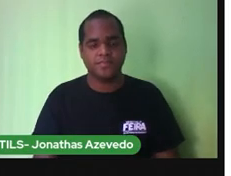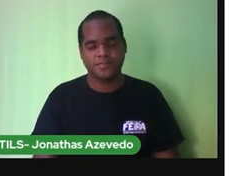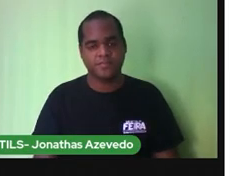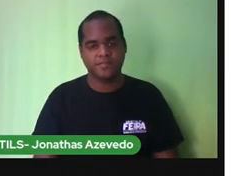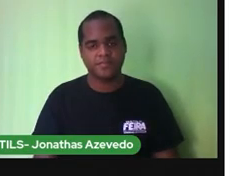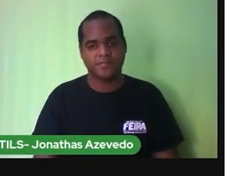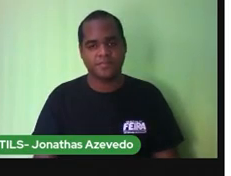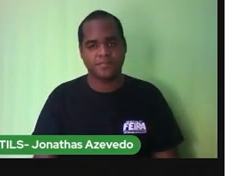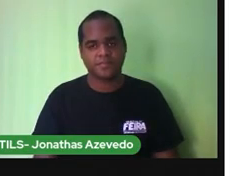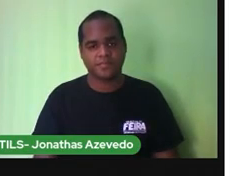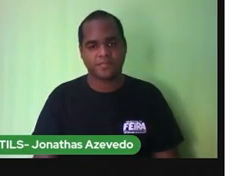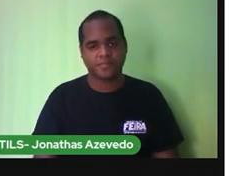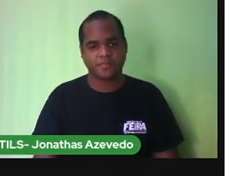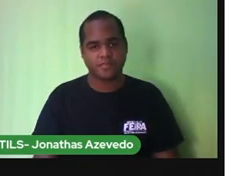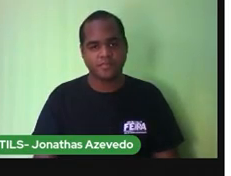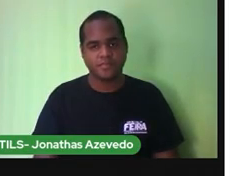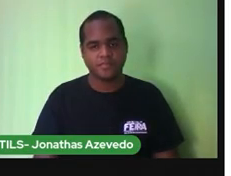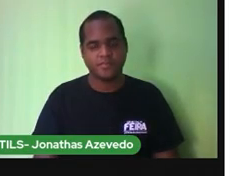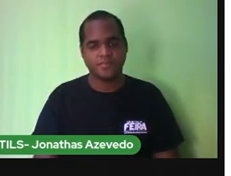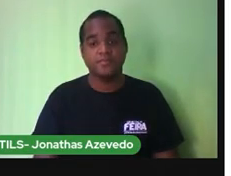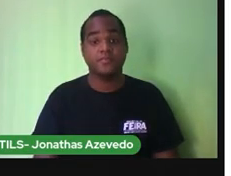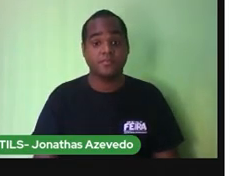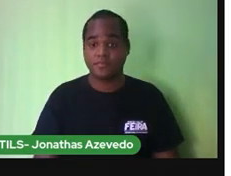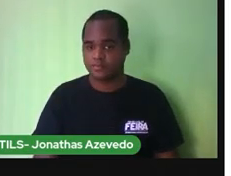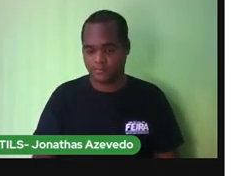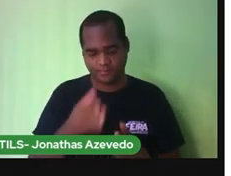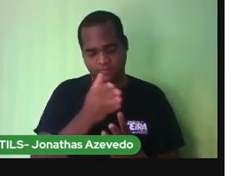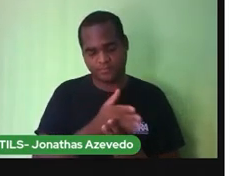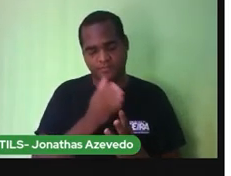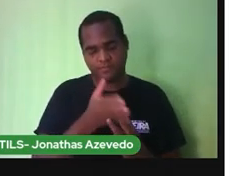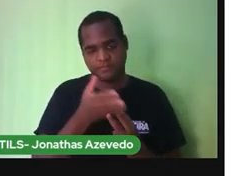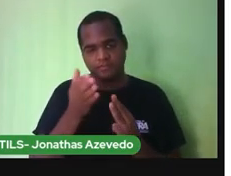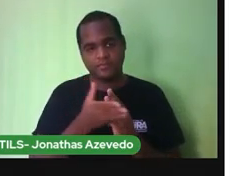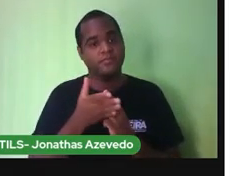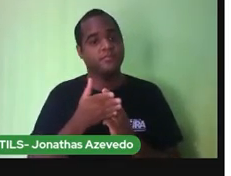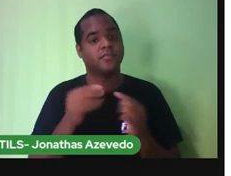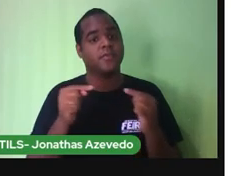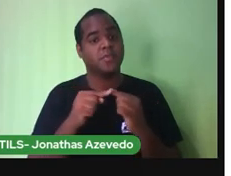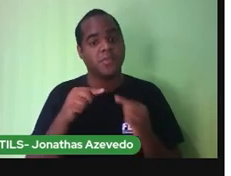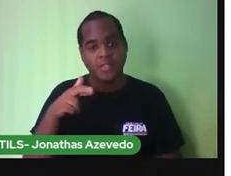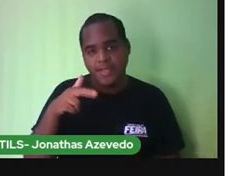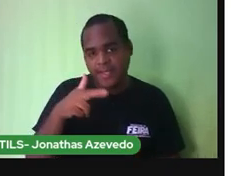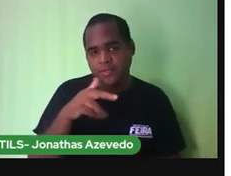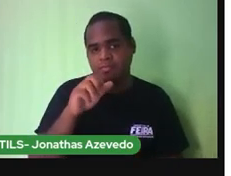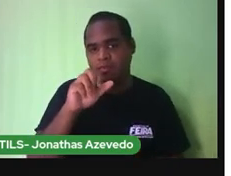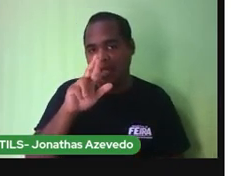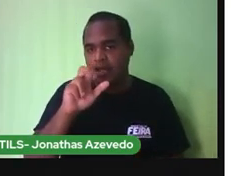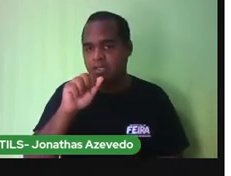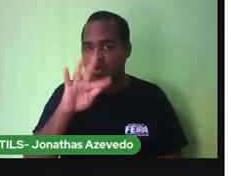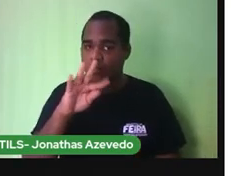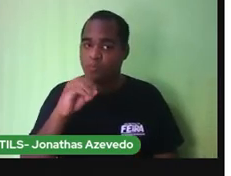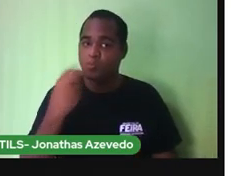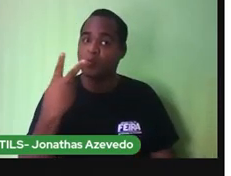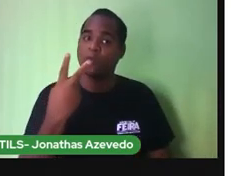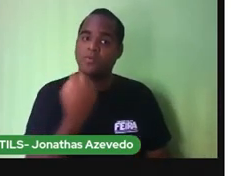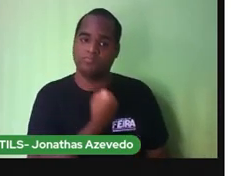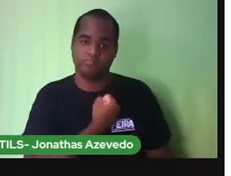a quantidade de sílaba Qual o número ratinho não rato do